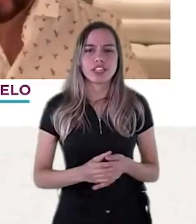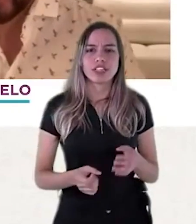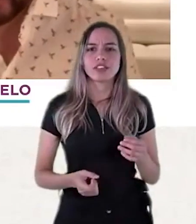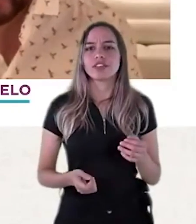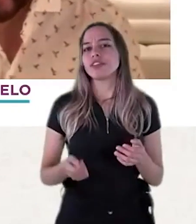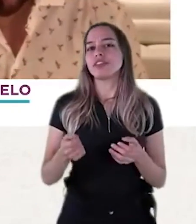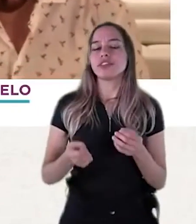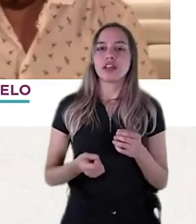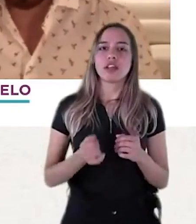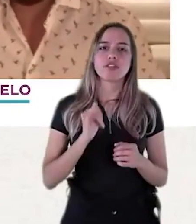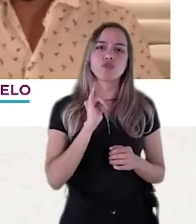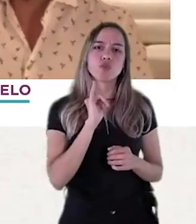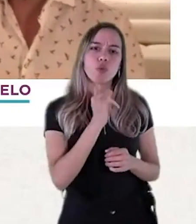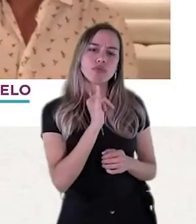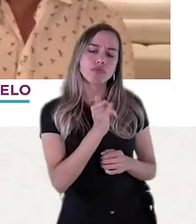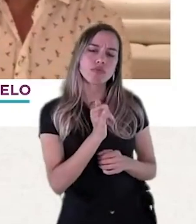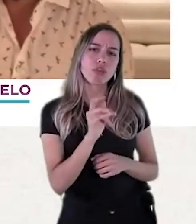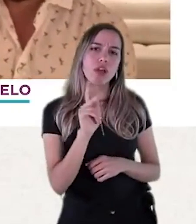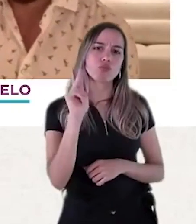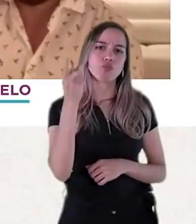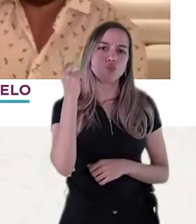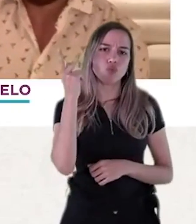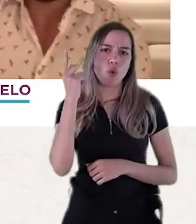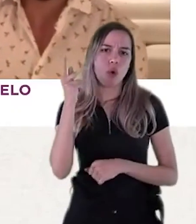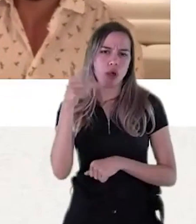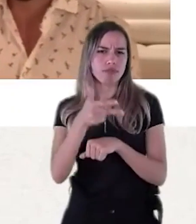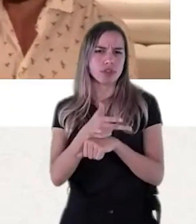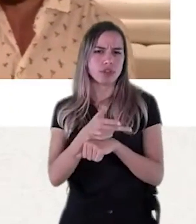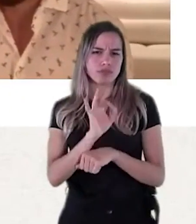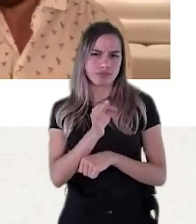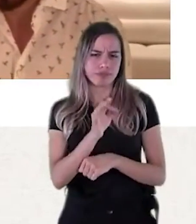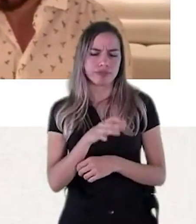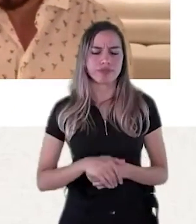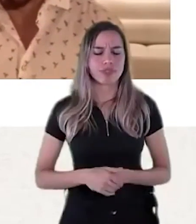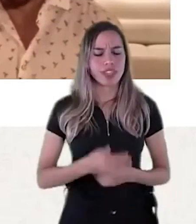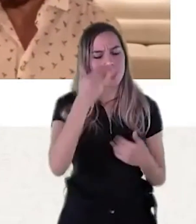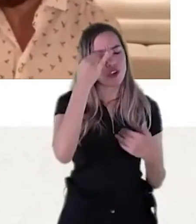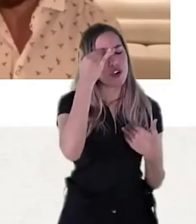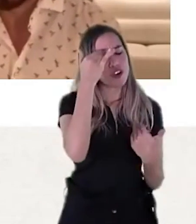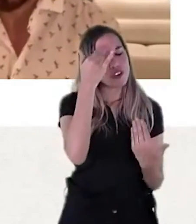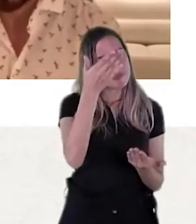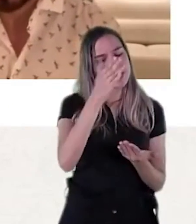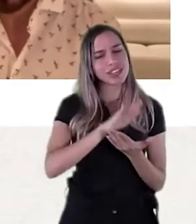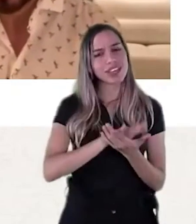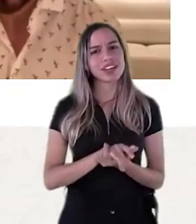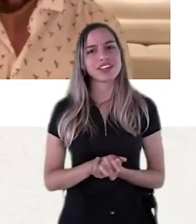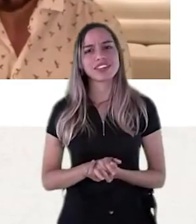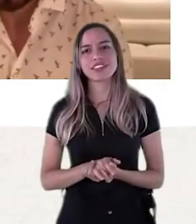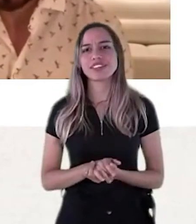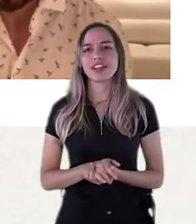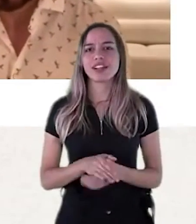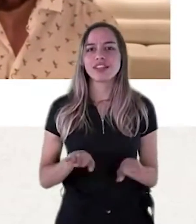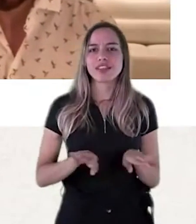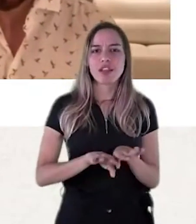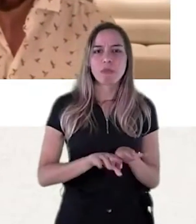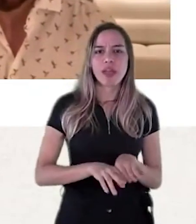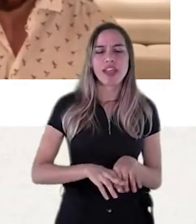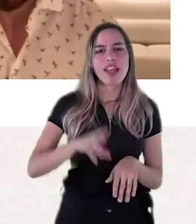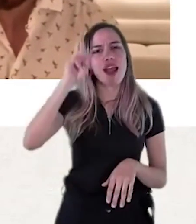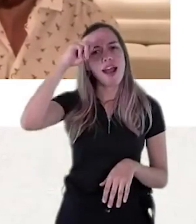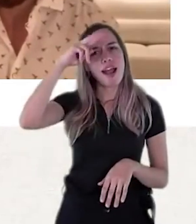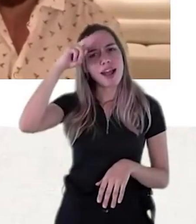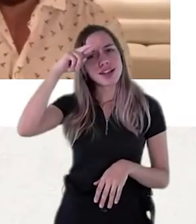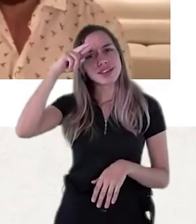contado a história do poema José aqui para nós. Muito obrigado. Obrigado. Agradeço também a